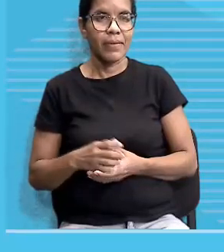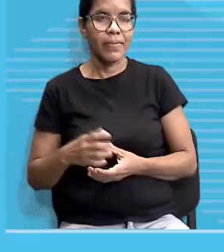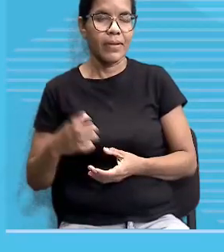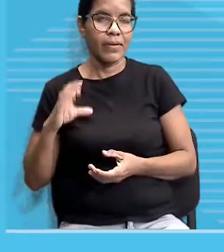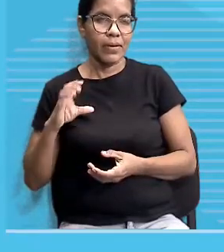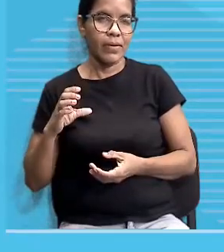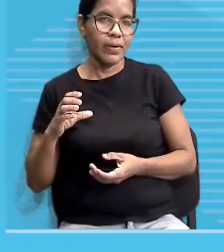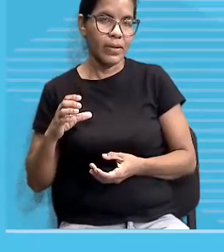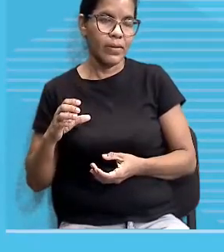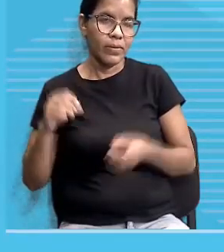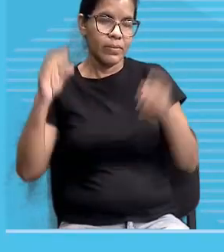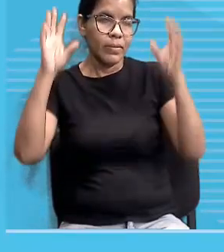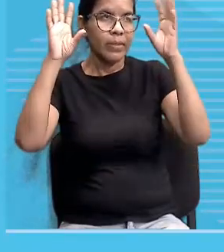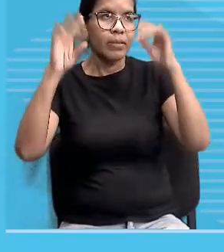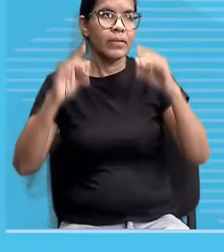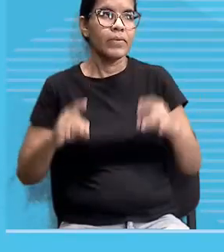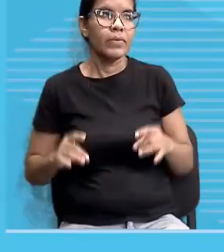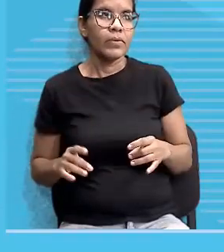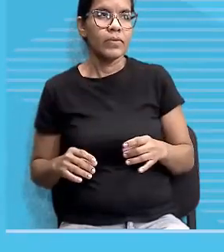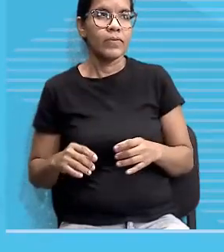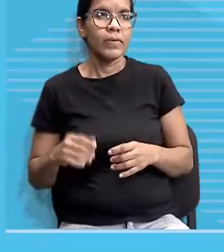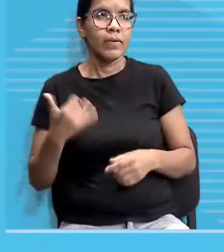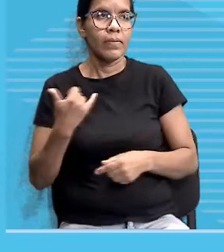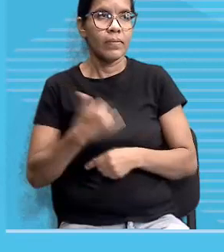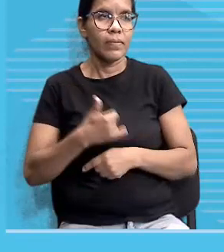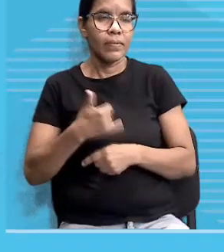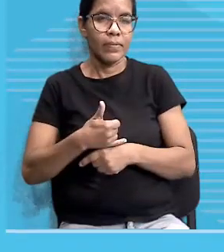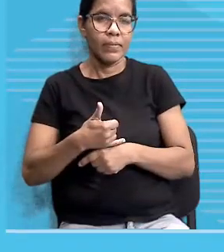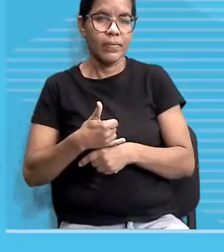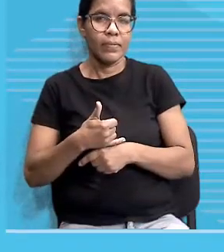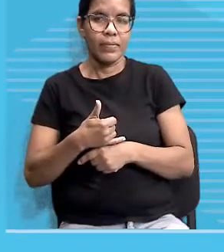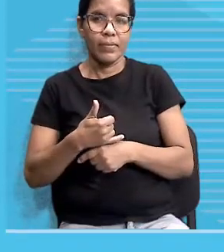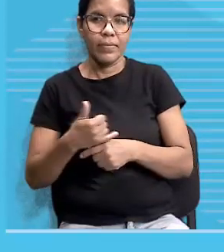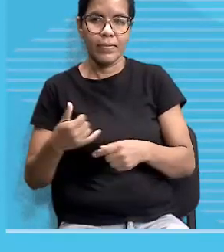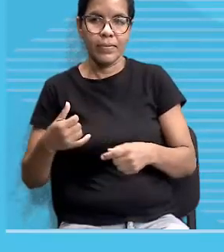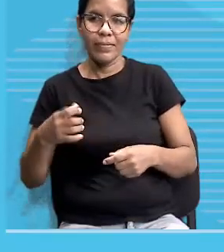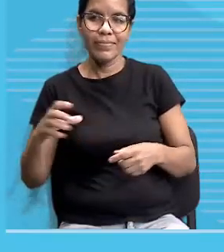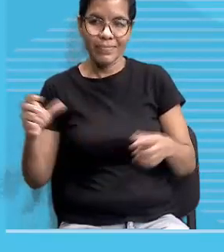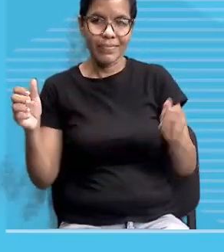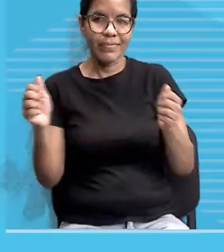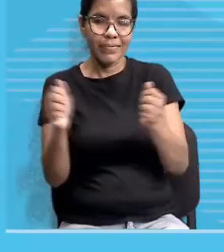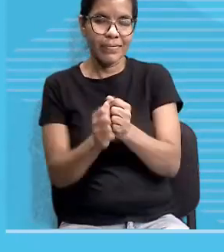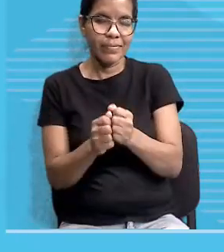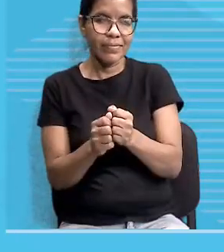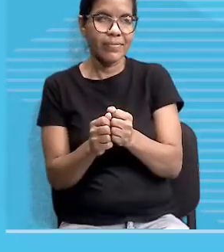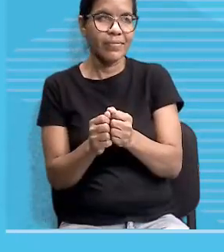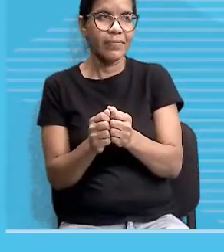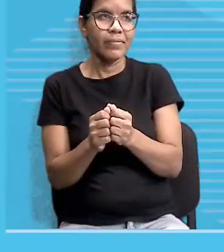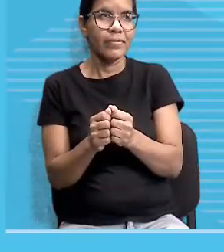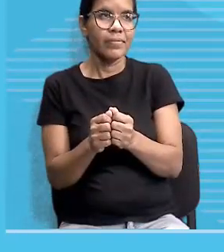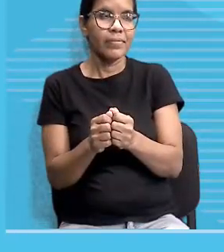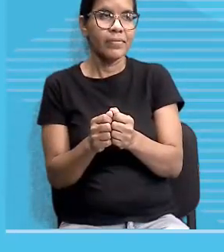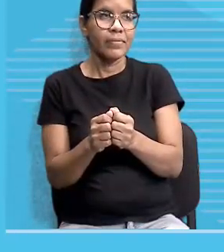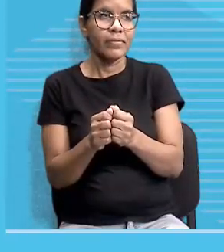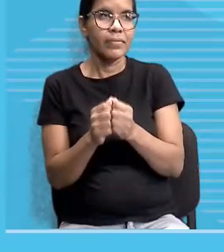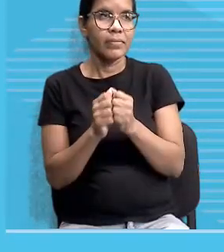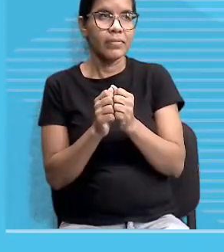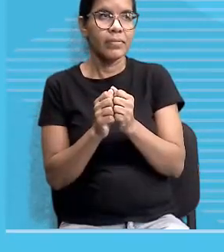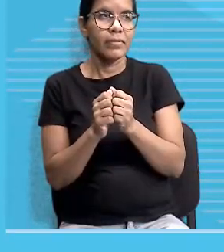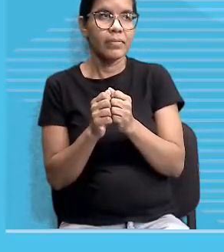tô sabendo que o calor específico do ferro o Edi aproximadamente